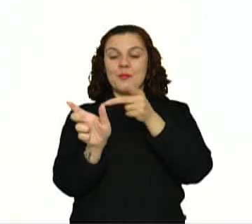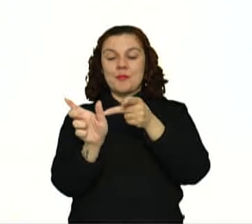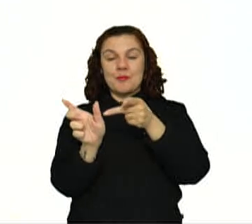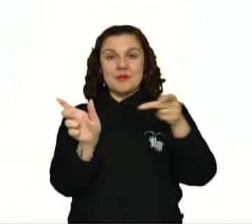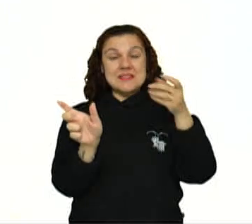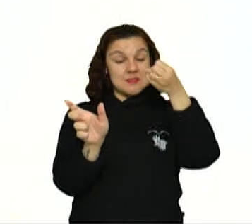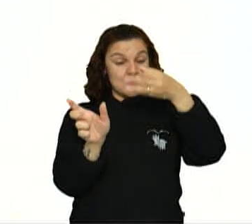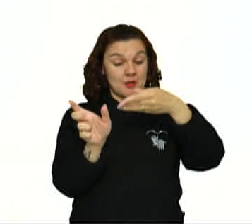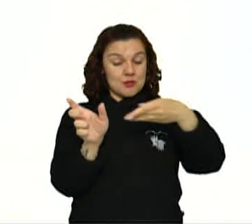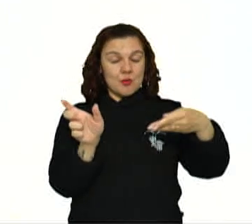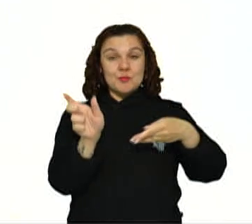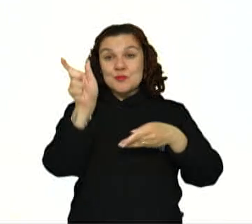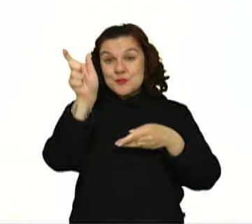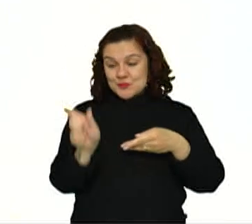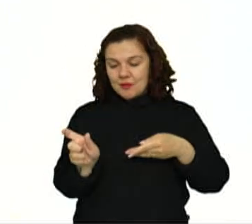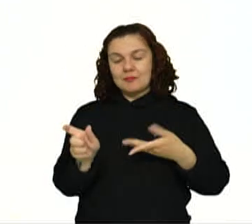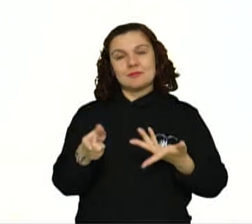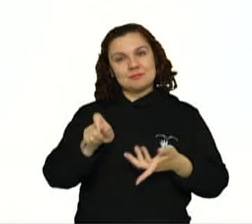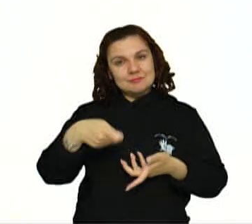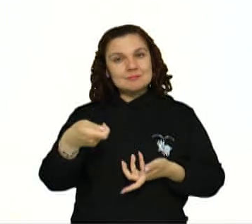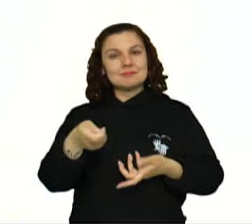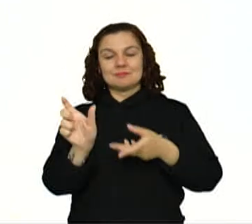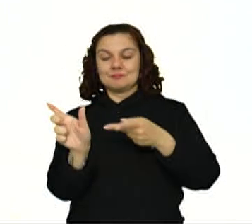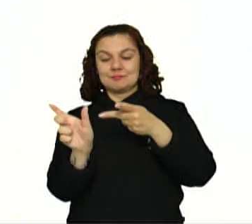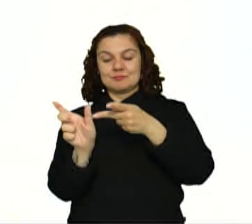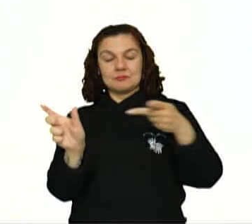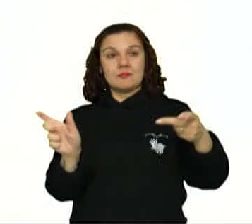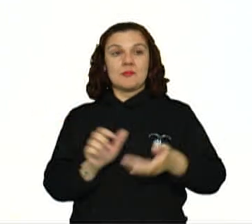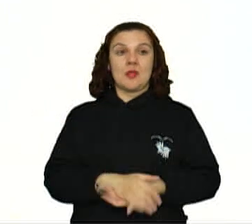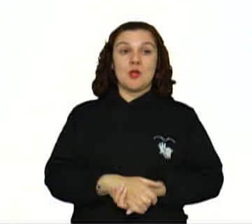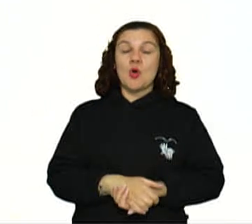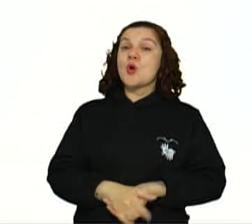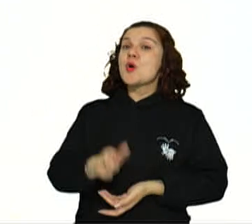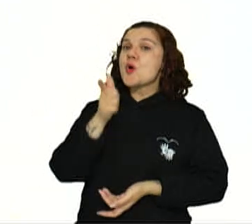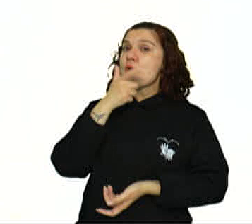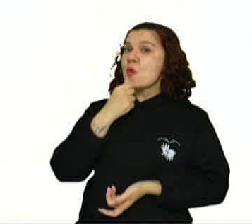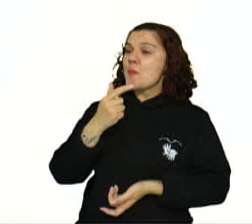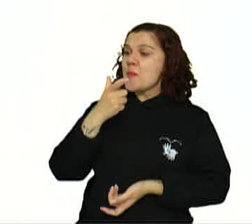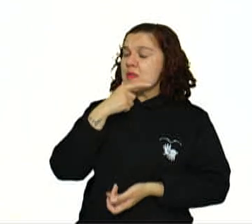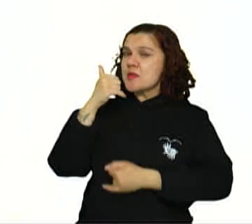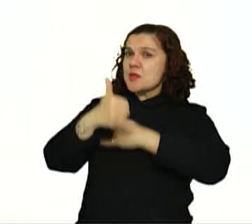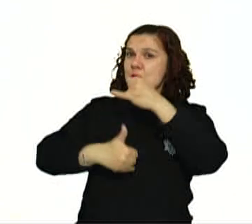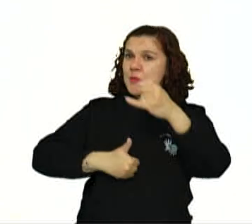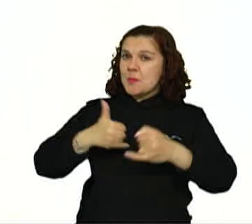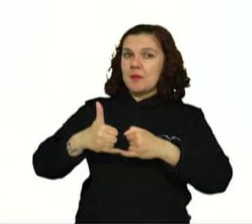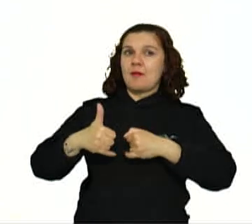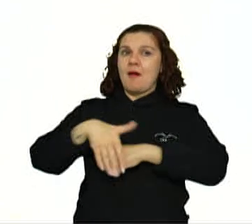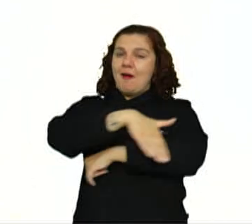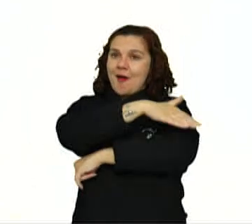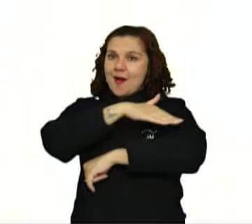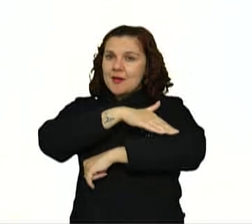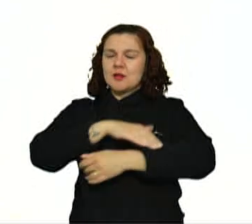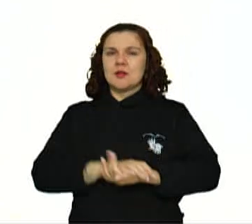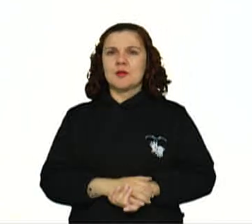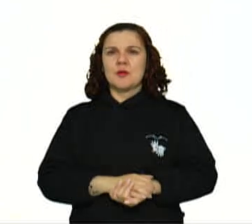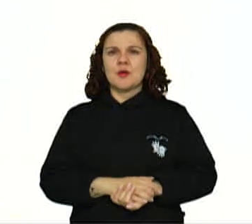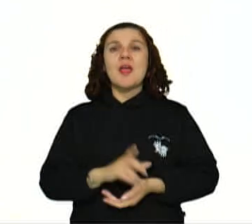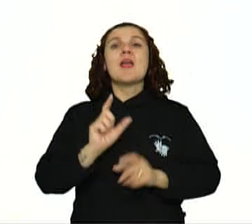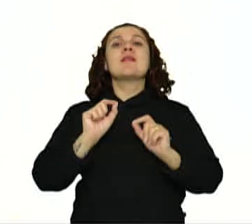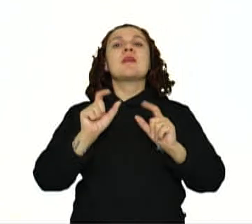sobre o sujeito. Aí nós temos aqui um exemplo bem legal. O menino brincava no parque. Ora, quem